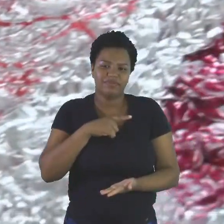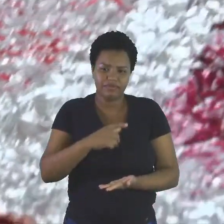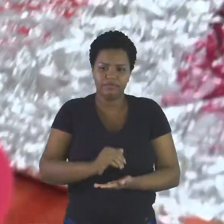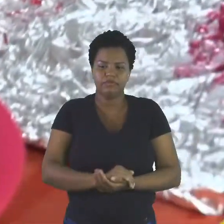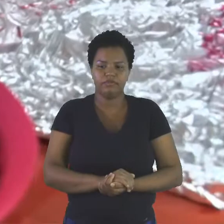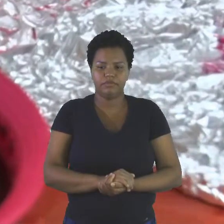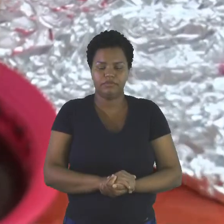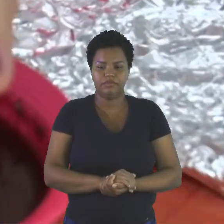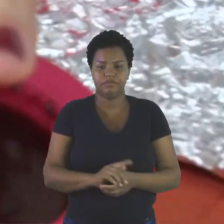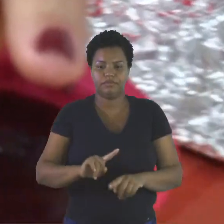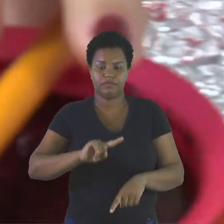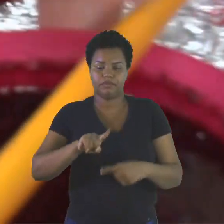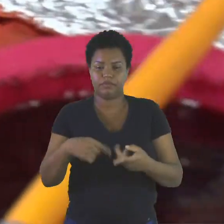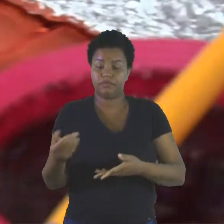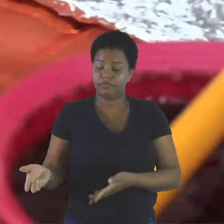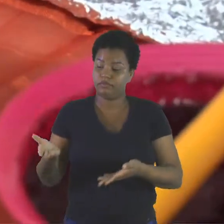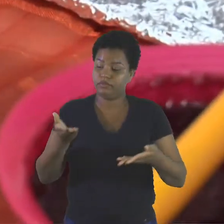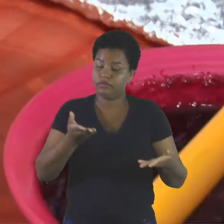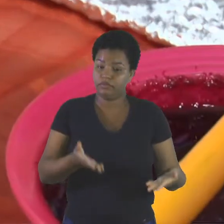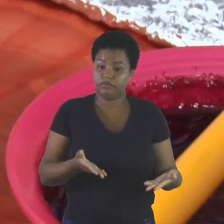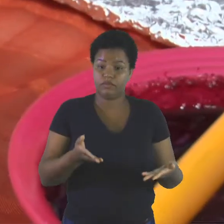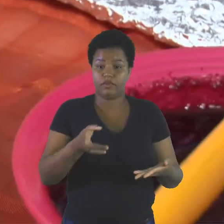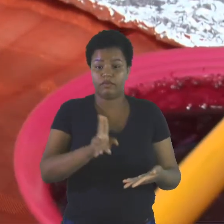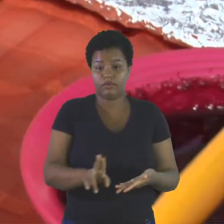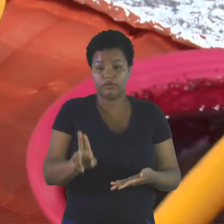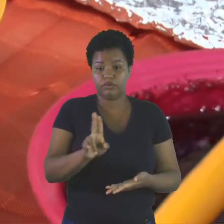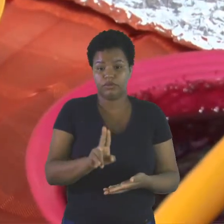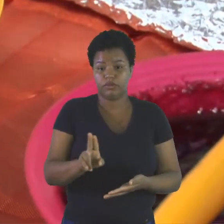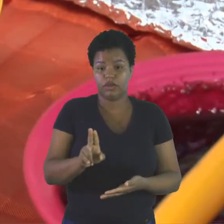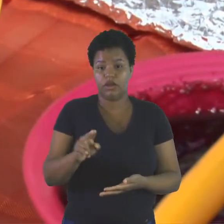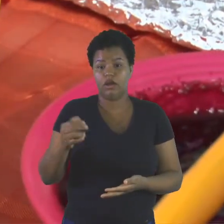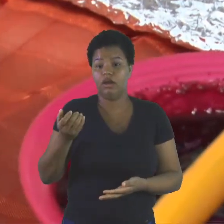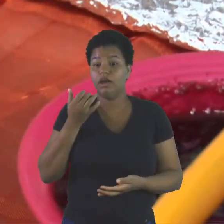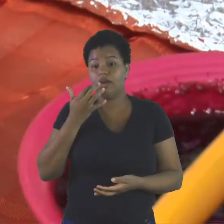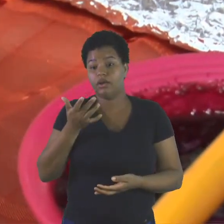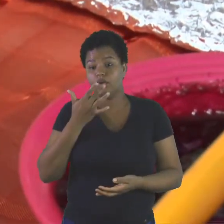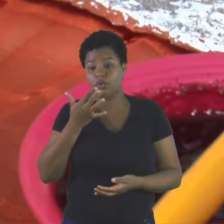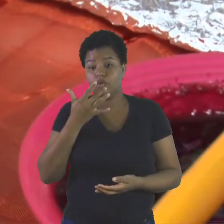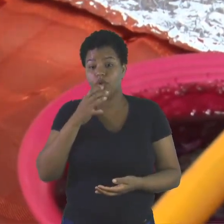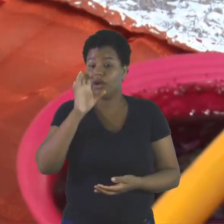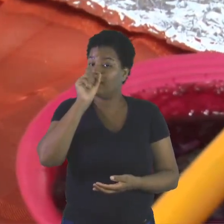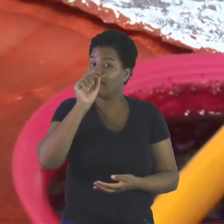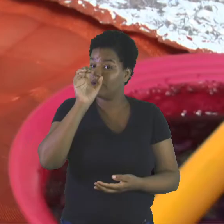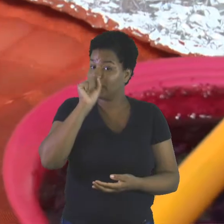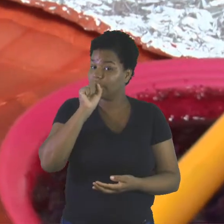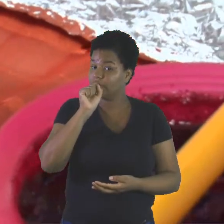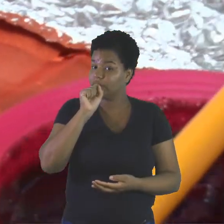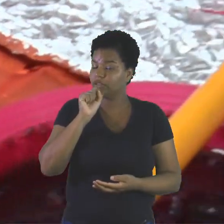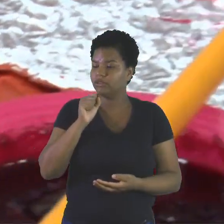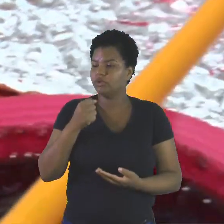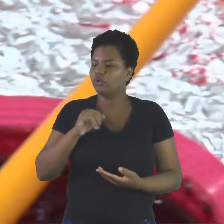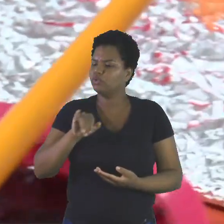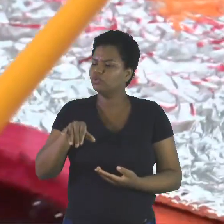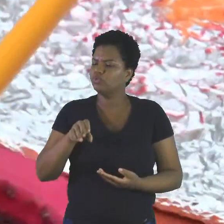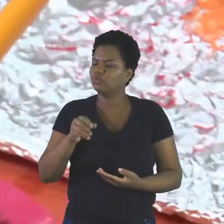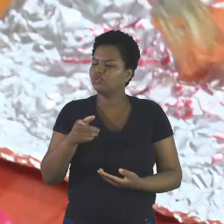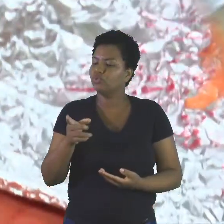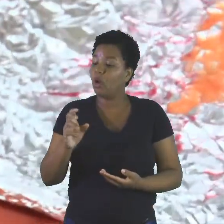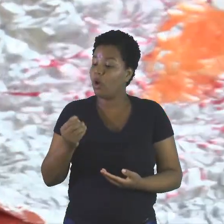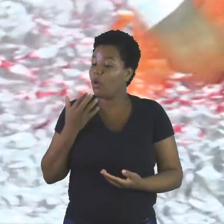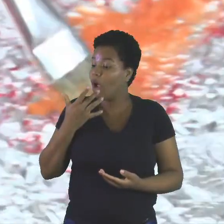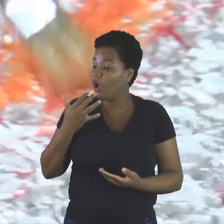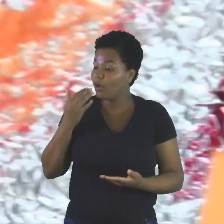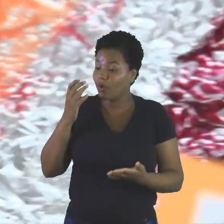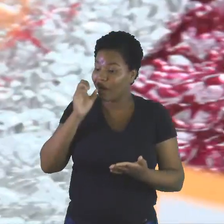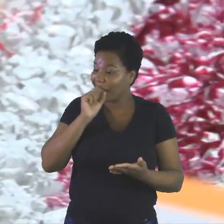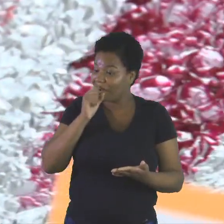depois você vai convidar ele a utilizar a cor laranja João olha só a cor laranja